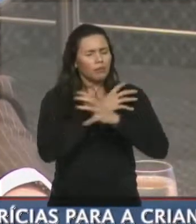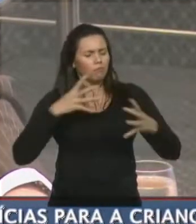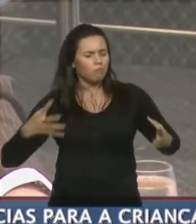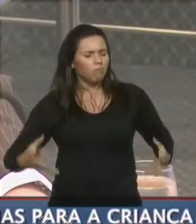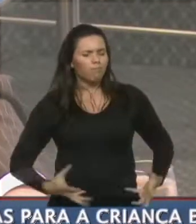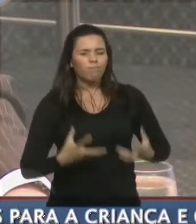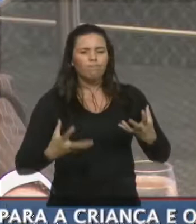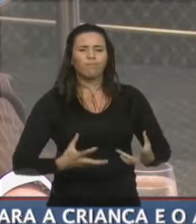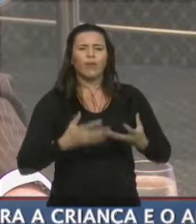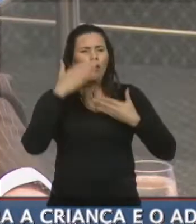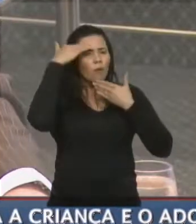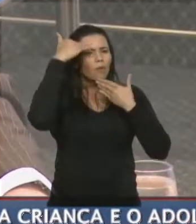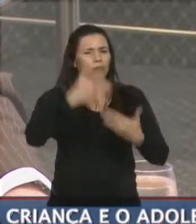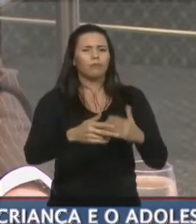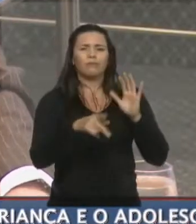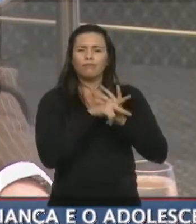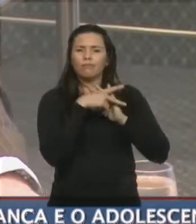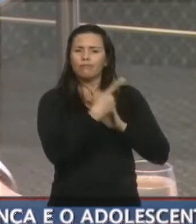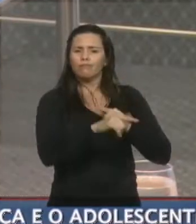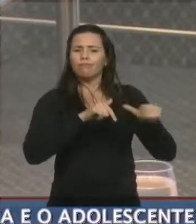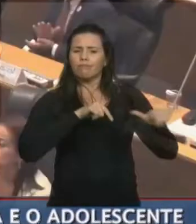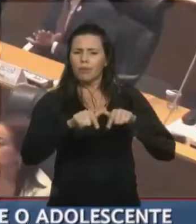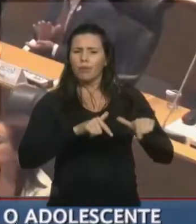pelo trabalho das senhoras e dos senhores.